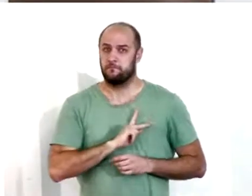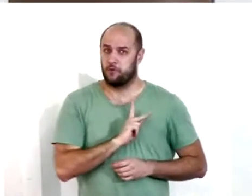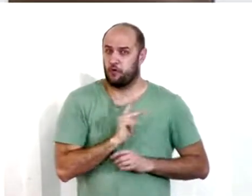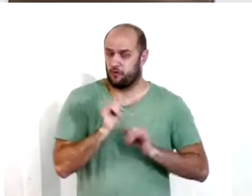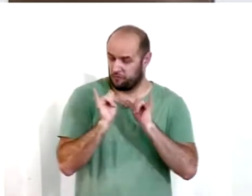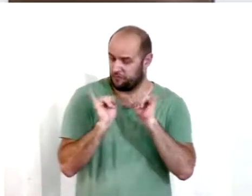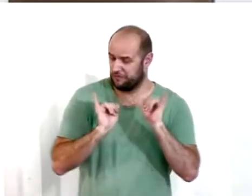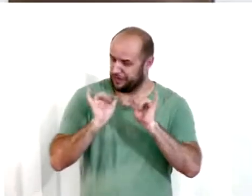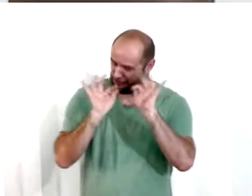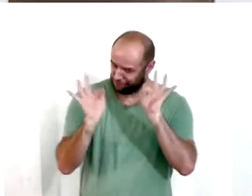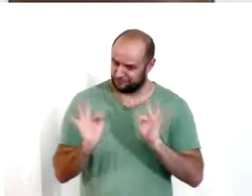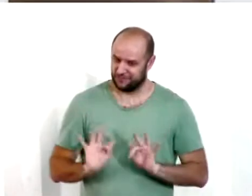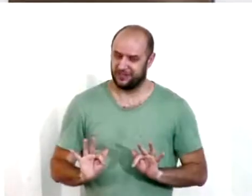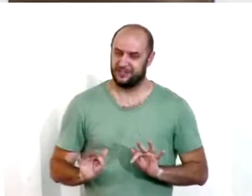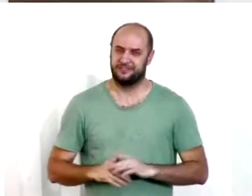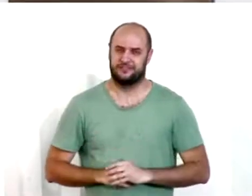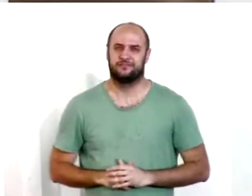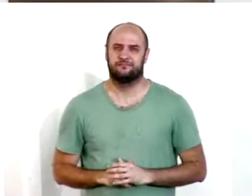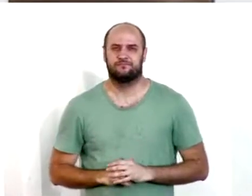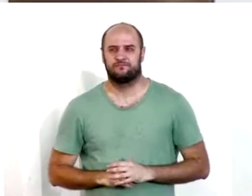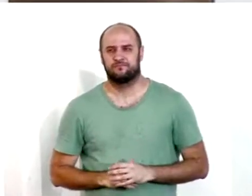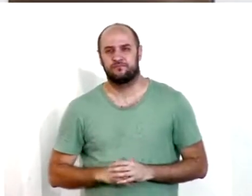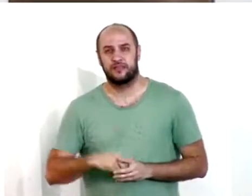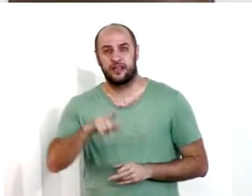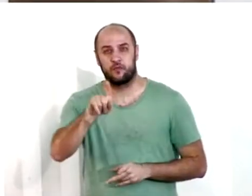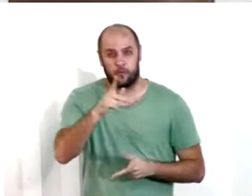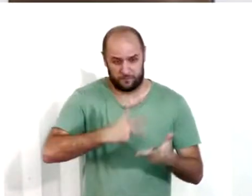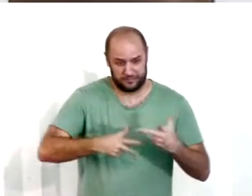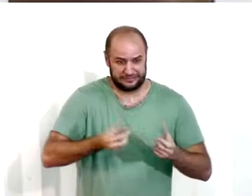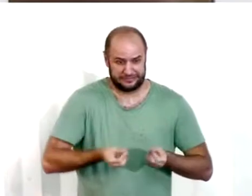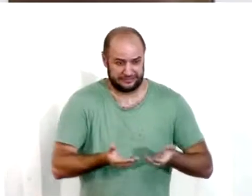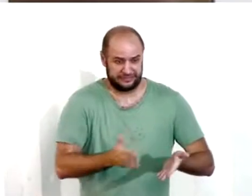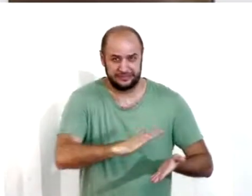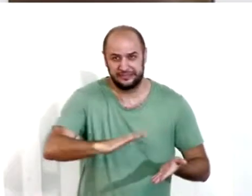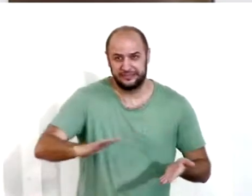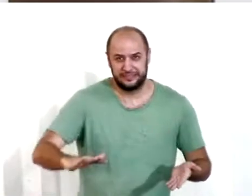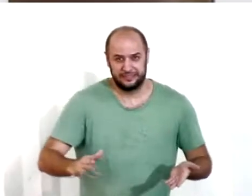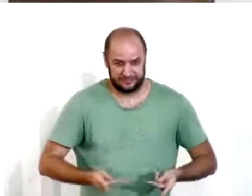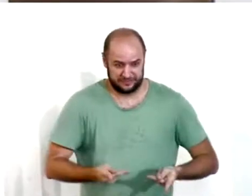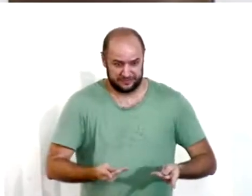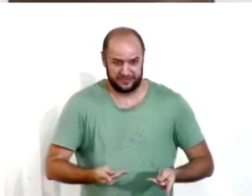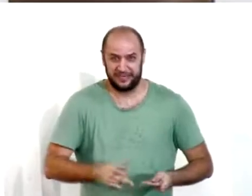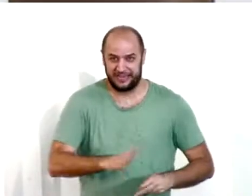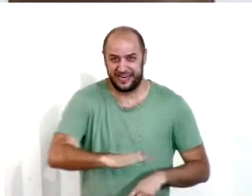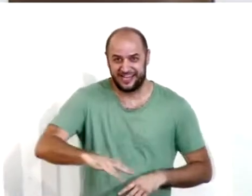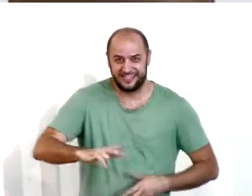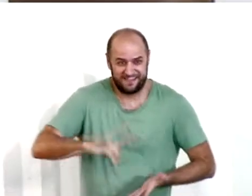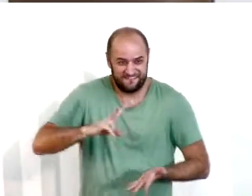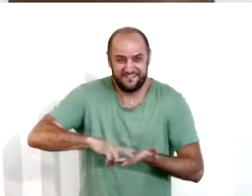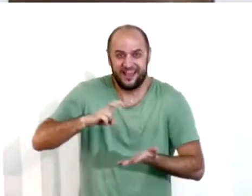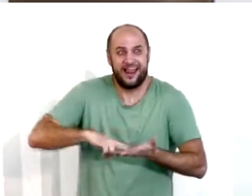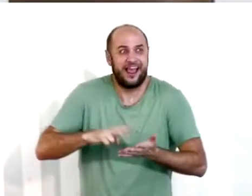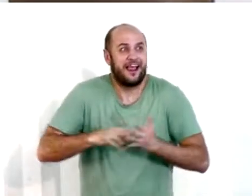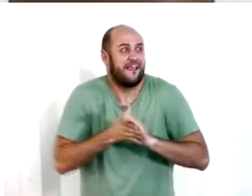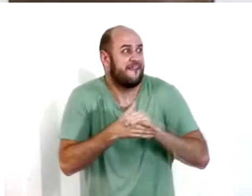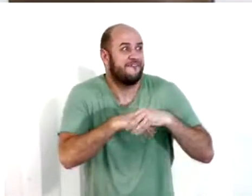disso para nós. Quando você dá um presente a uma criança, e a criança ela fica muito alegre com aquele presente, ela